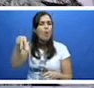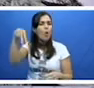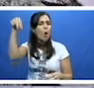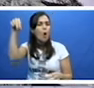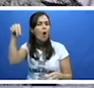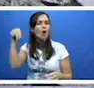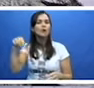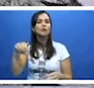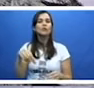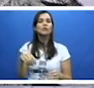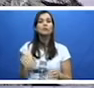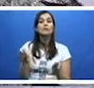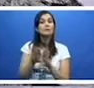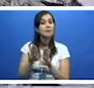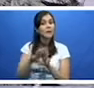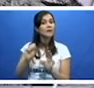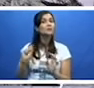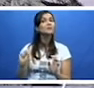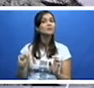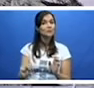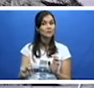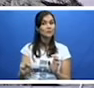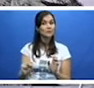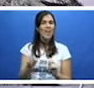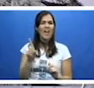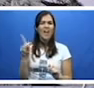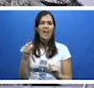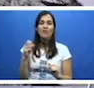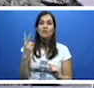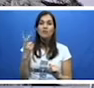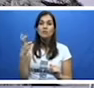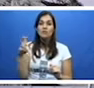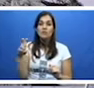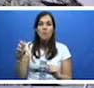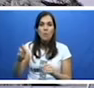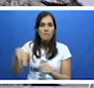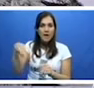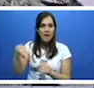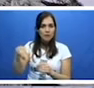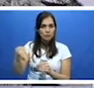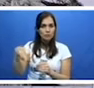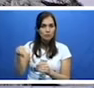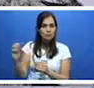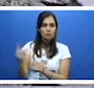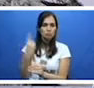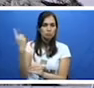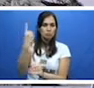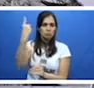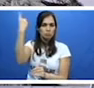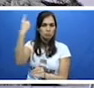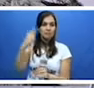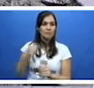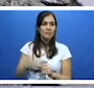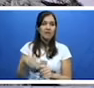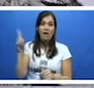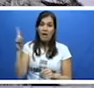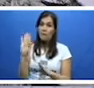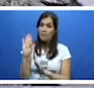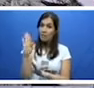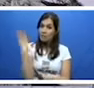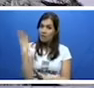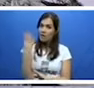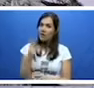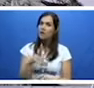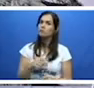Central e do Sul é uma planta que pode chegar até 25 metros de comprimento e é uma madeira de extrema de